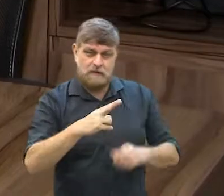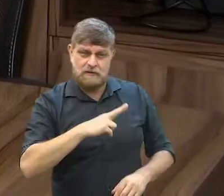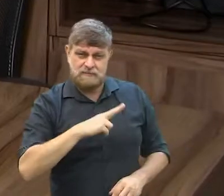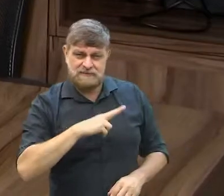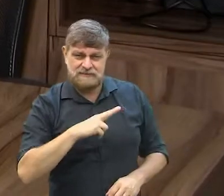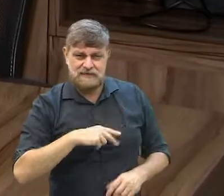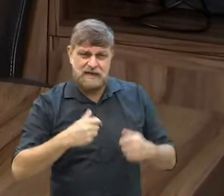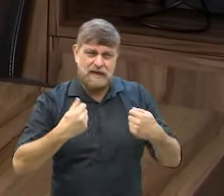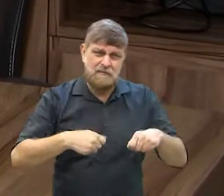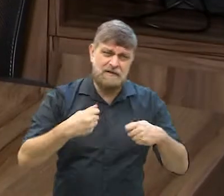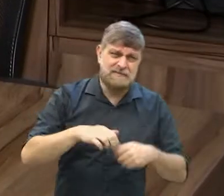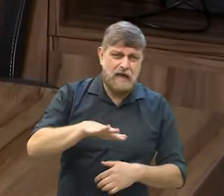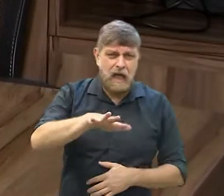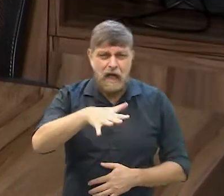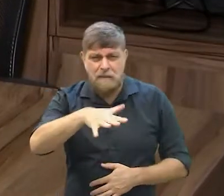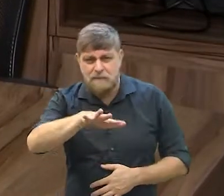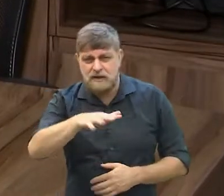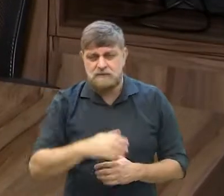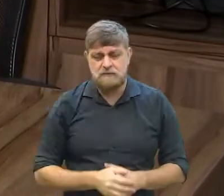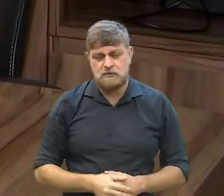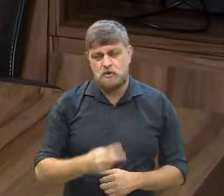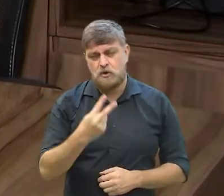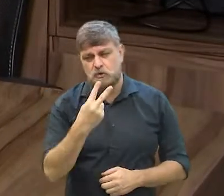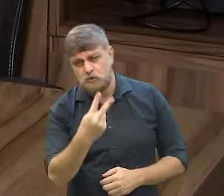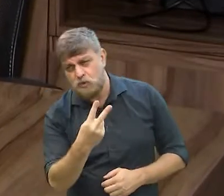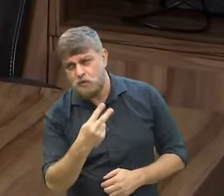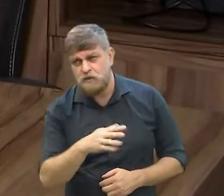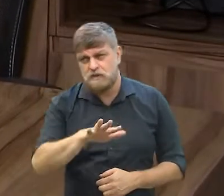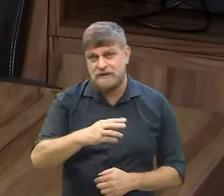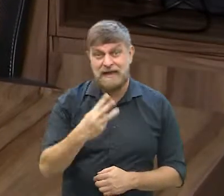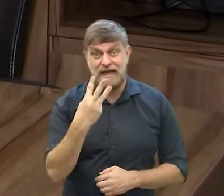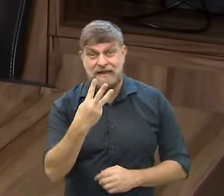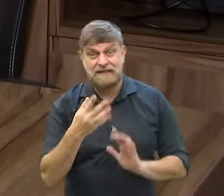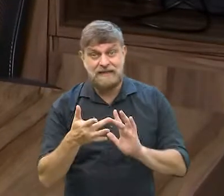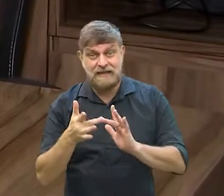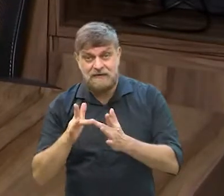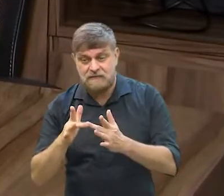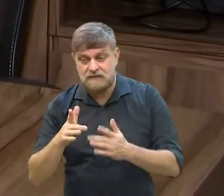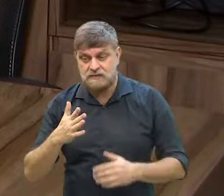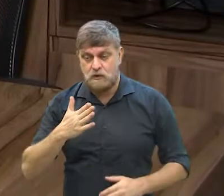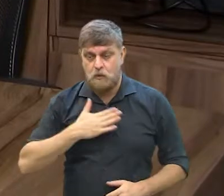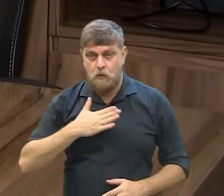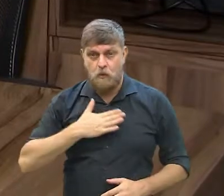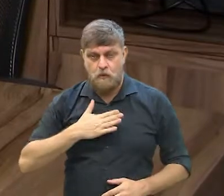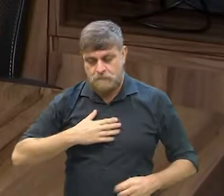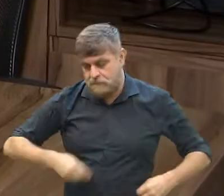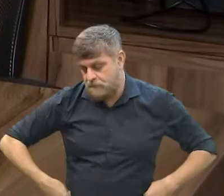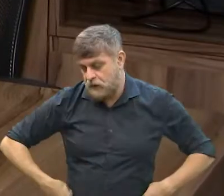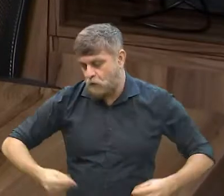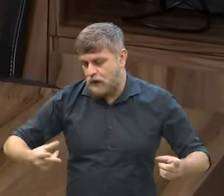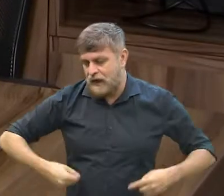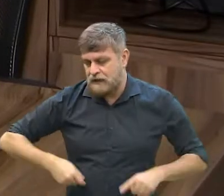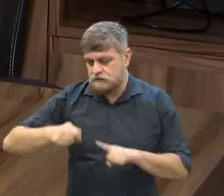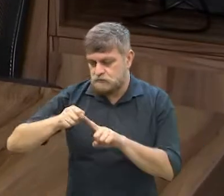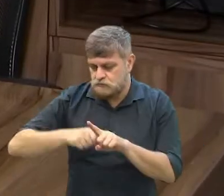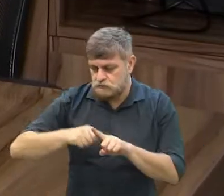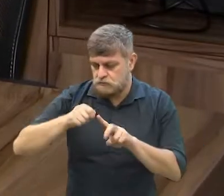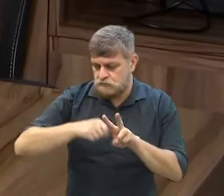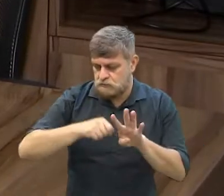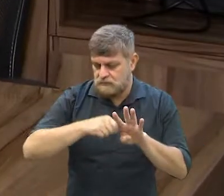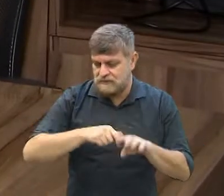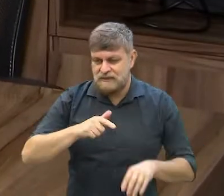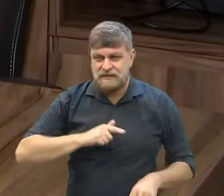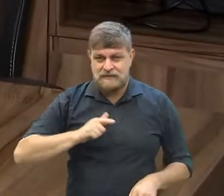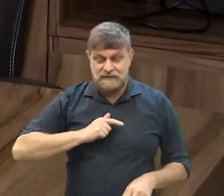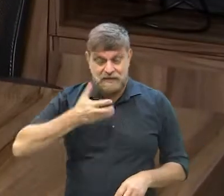no mínimo de 2 a 3 vezes o valor dos meus gastos mensais. Então, eu tenho que ter